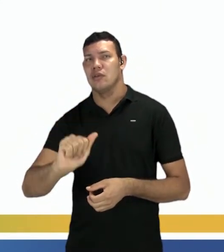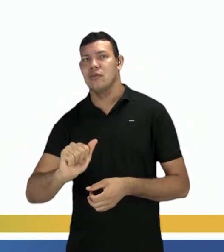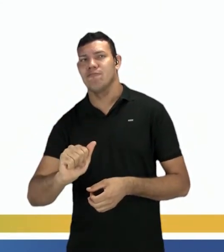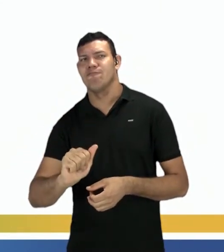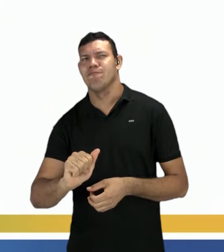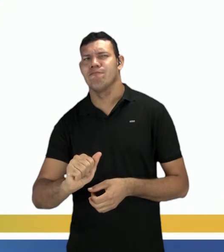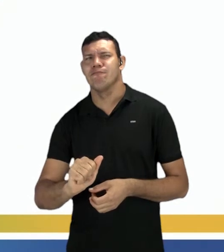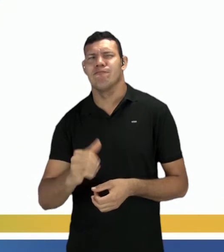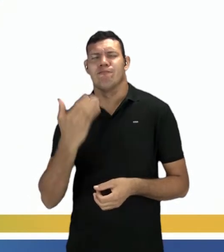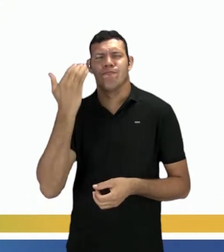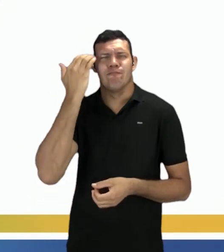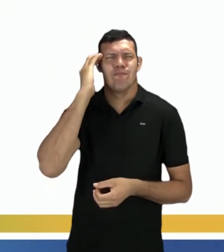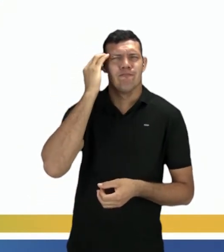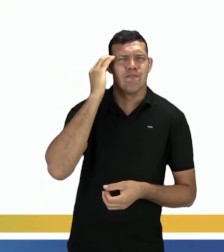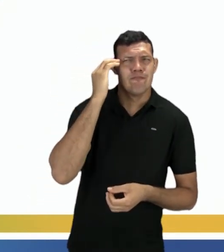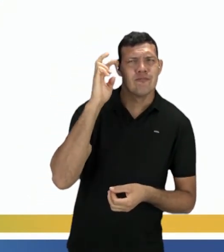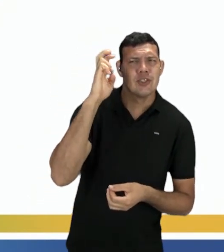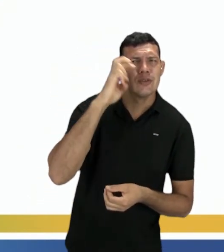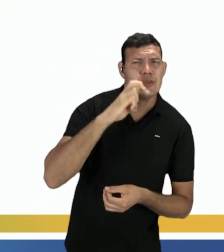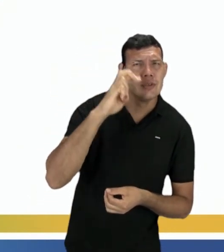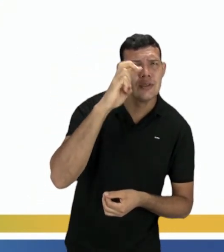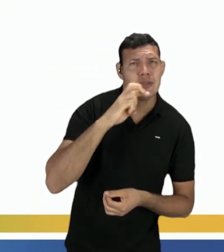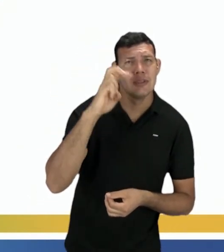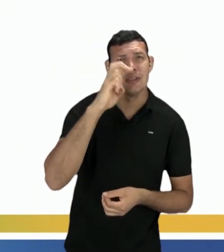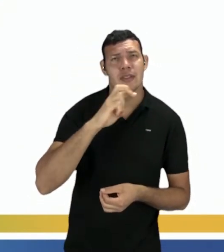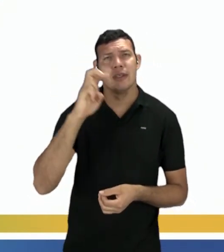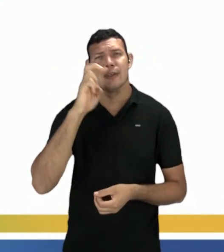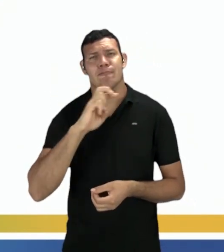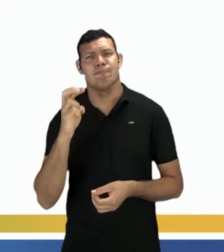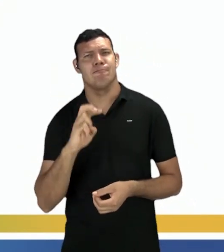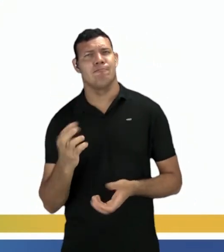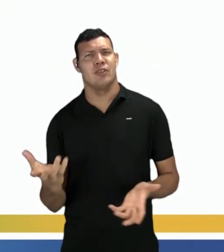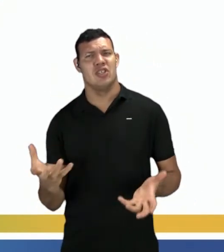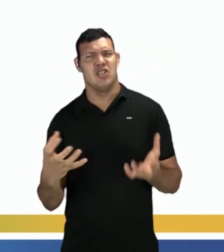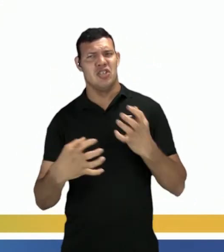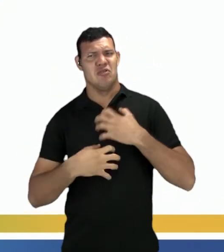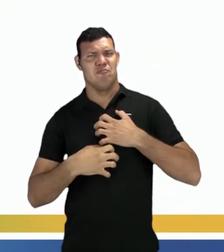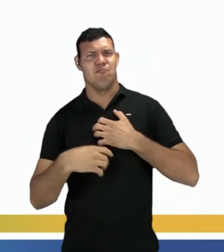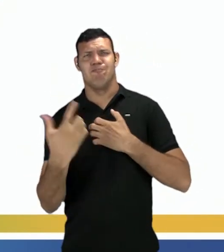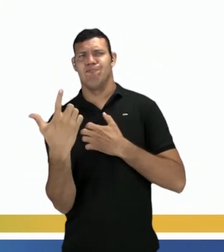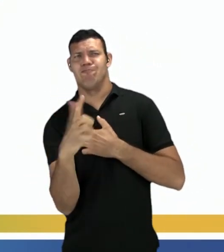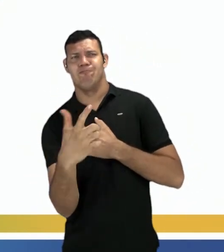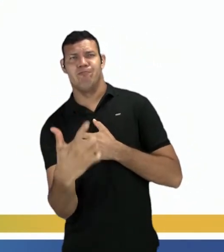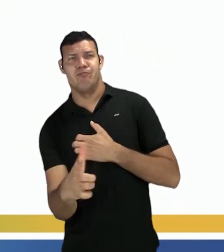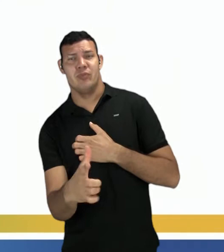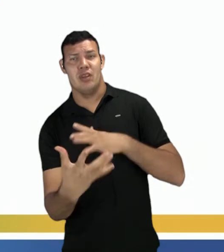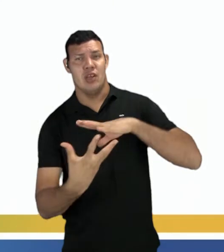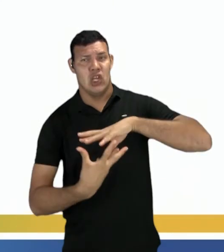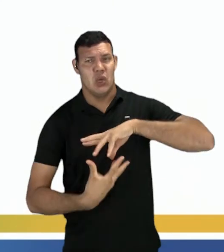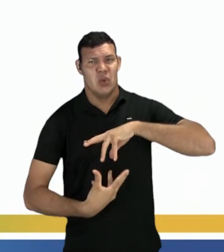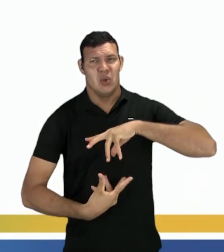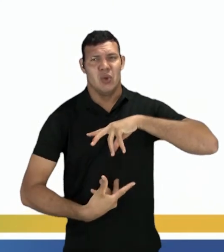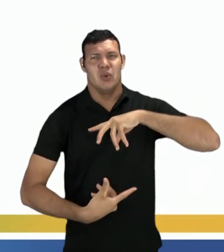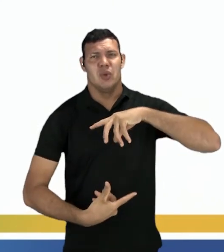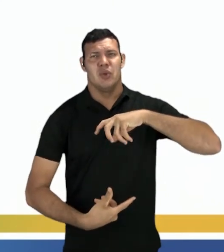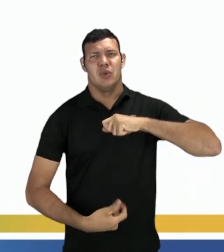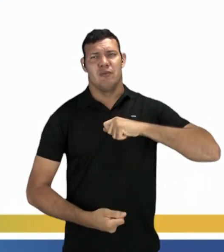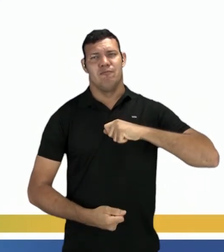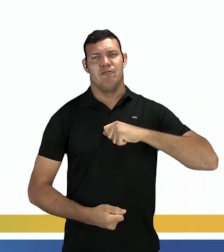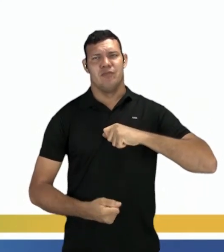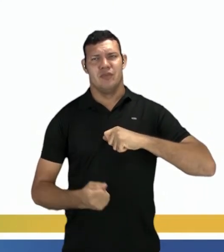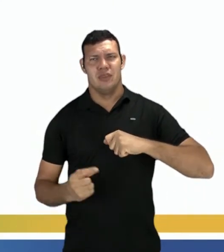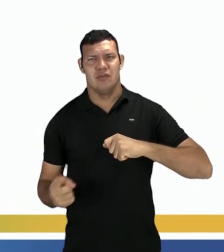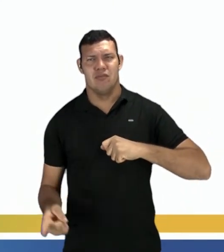sentido, como a afirmação a alma é imortal, e outras de ordem metafísica, religiosa e